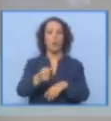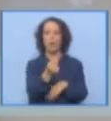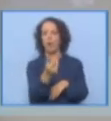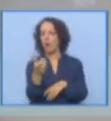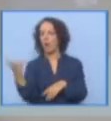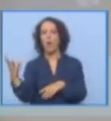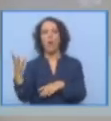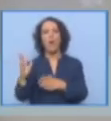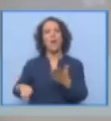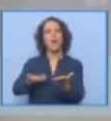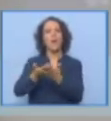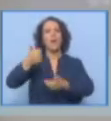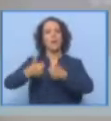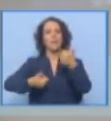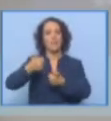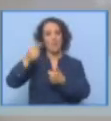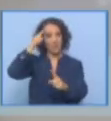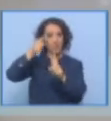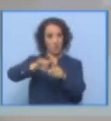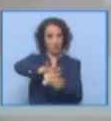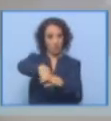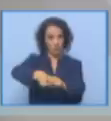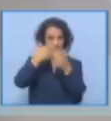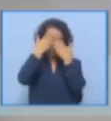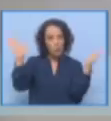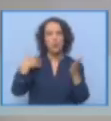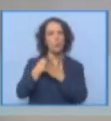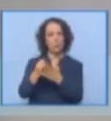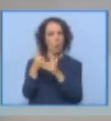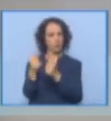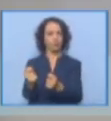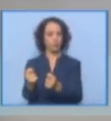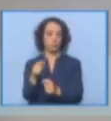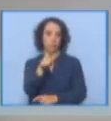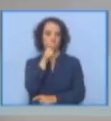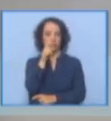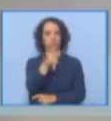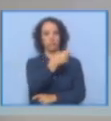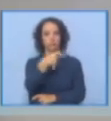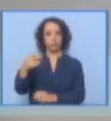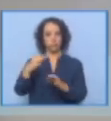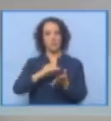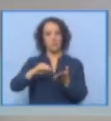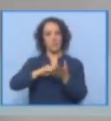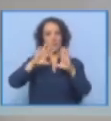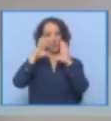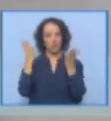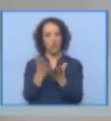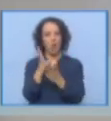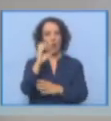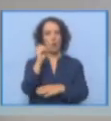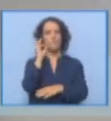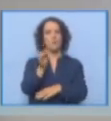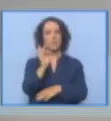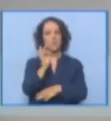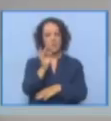que contribuam para destruir a democracia. Este é o ponto, é a citação textual do secretário-geral da Confederação